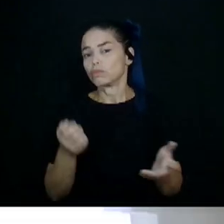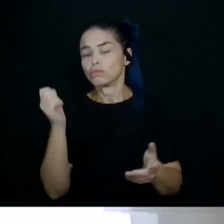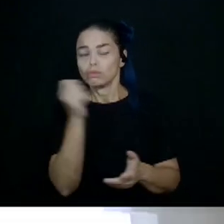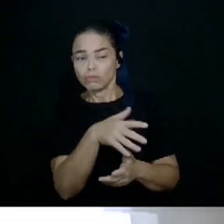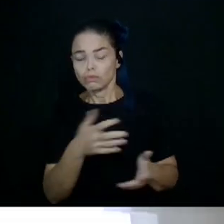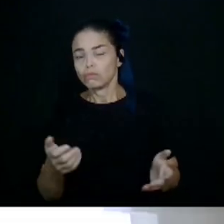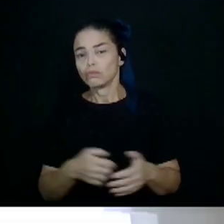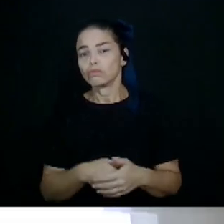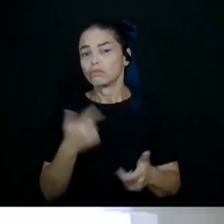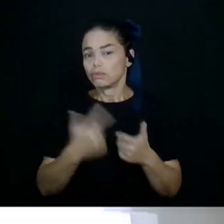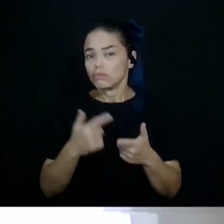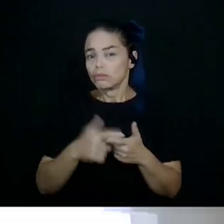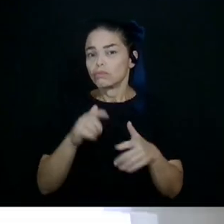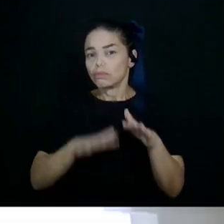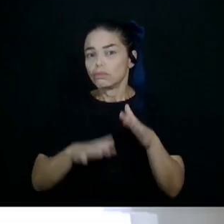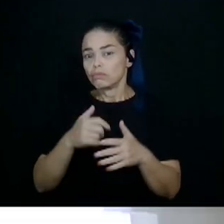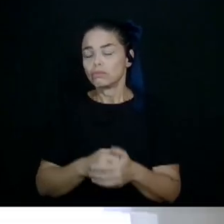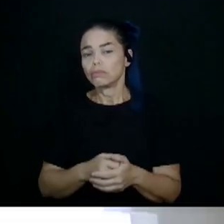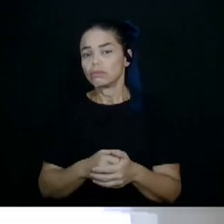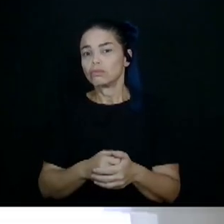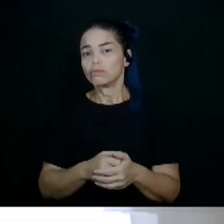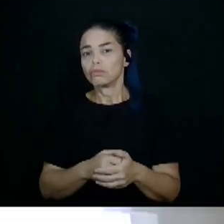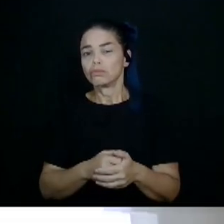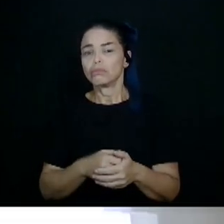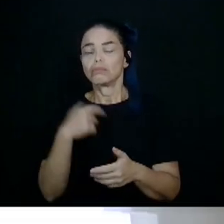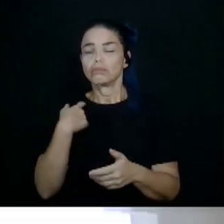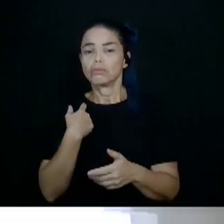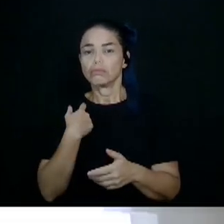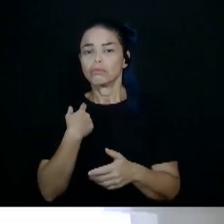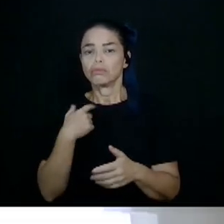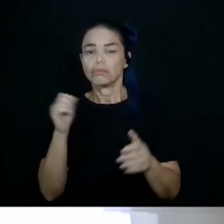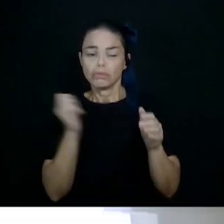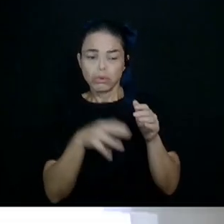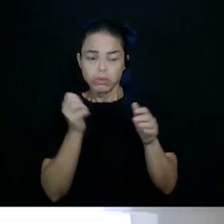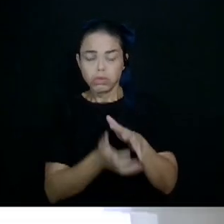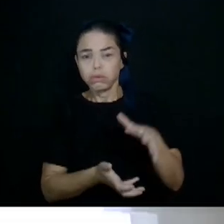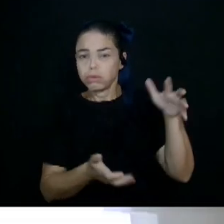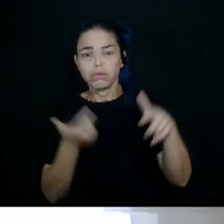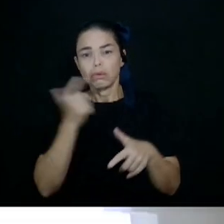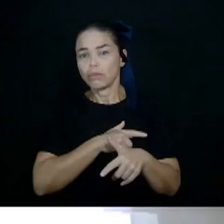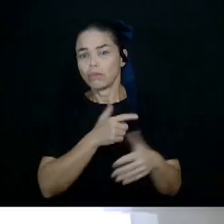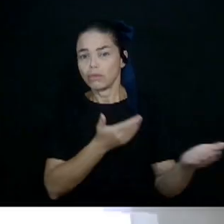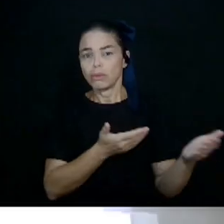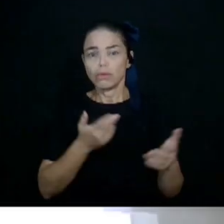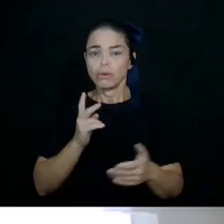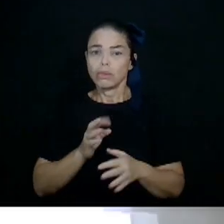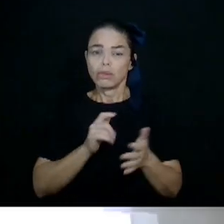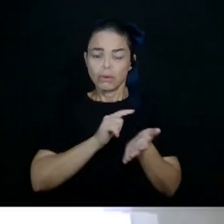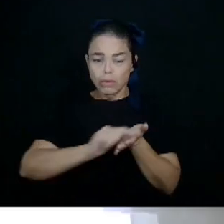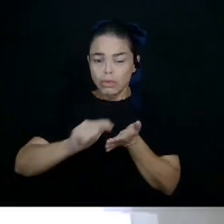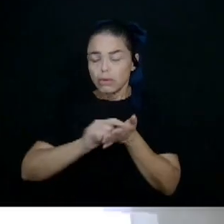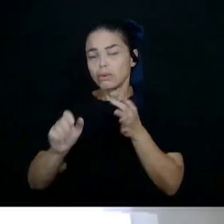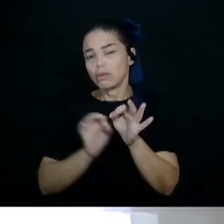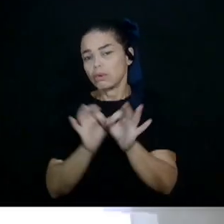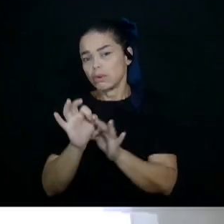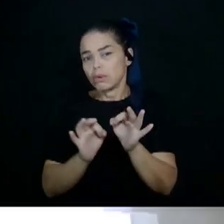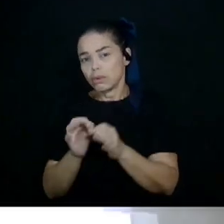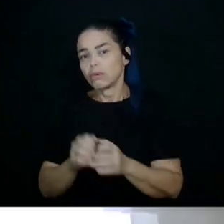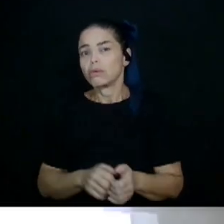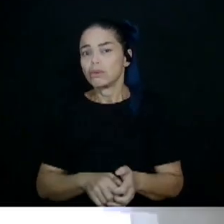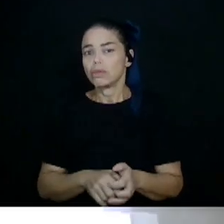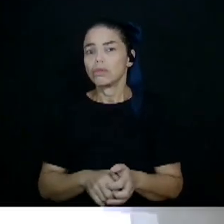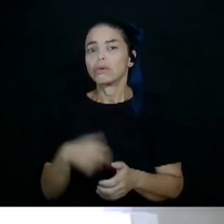porque muitas vezes é um número tão grande de coisas que são acumuladas que a pessoa não consegue realmente estar sempre organizando esses objetos e